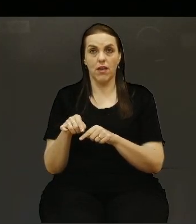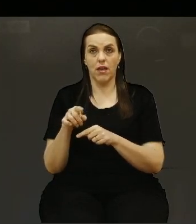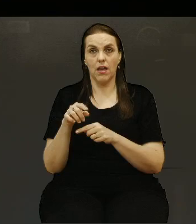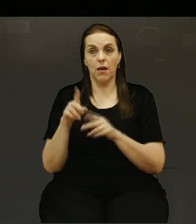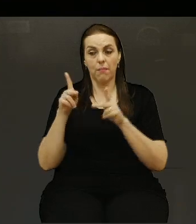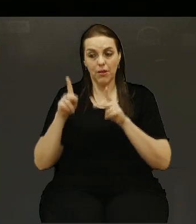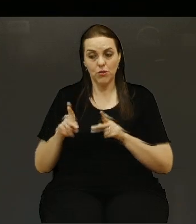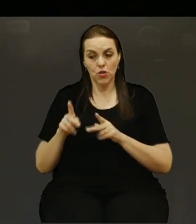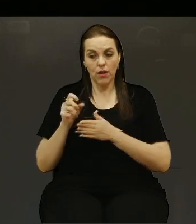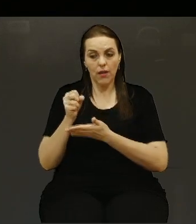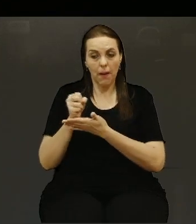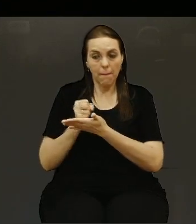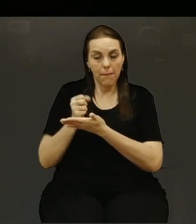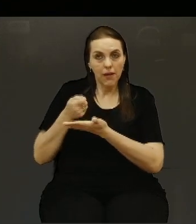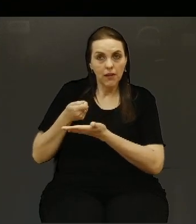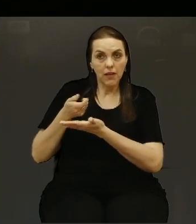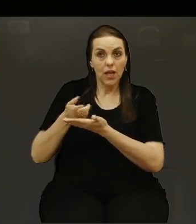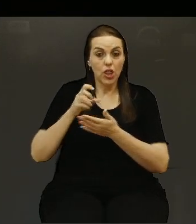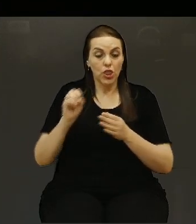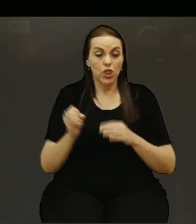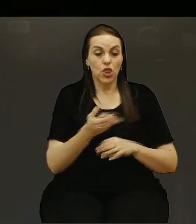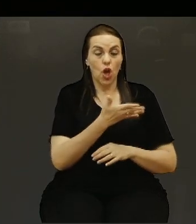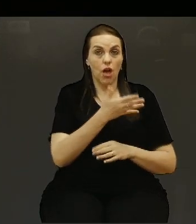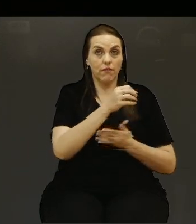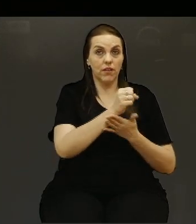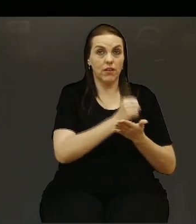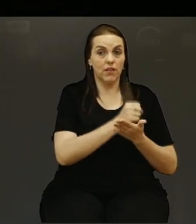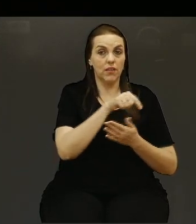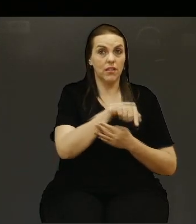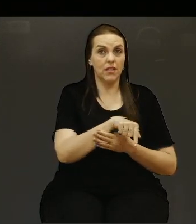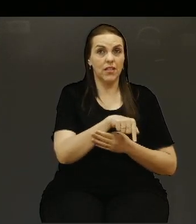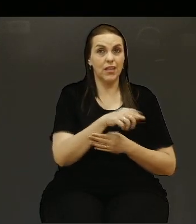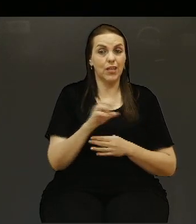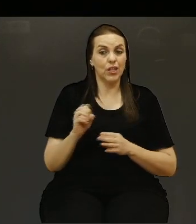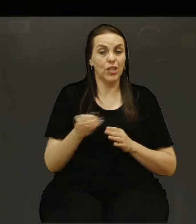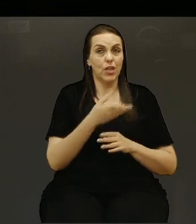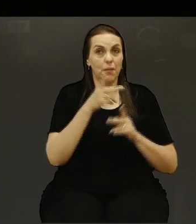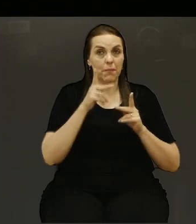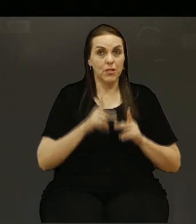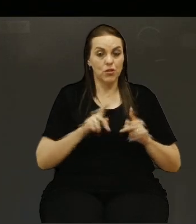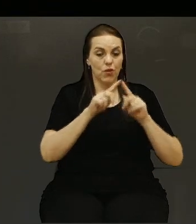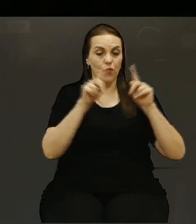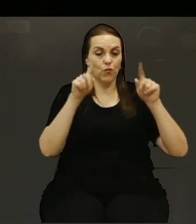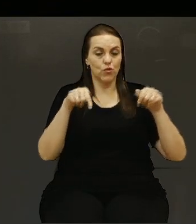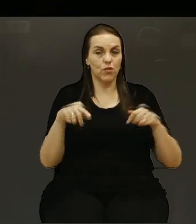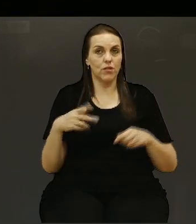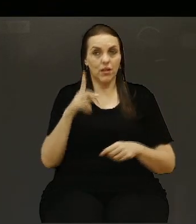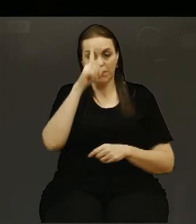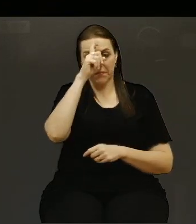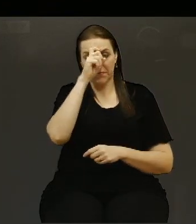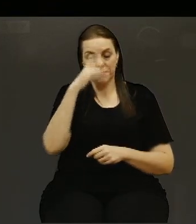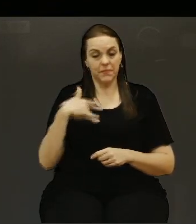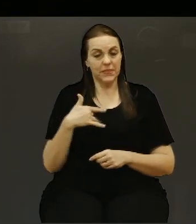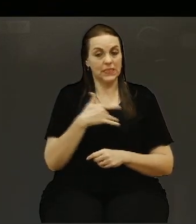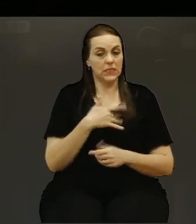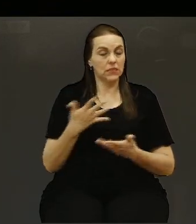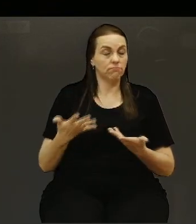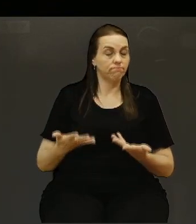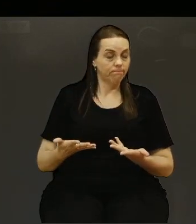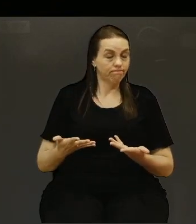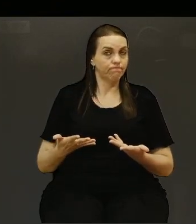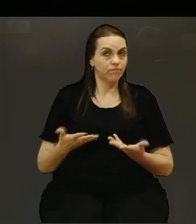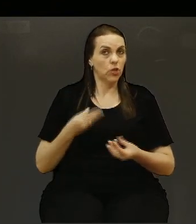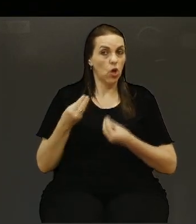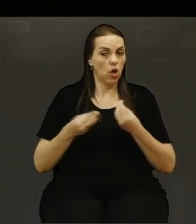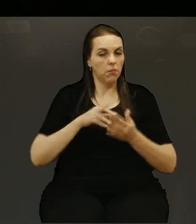empregadora para uma nova empregadora e essa nova empregadora constituída por diversas dessas